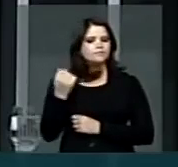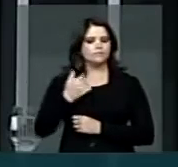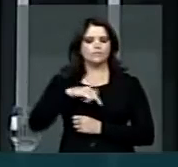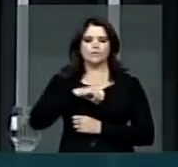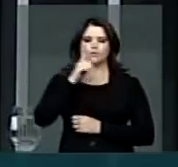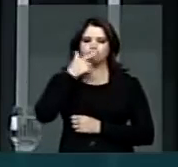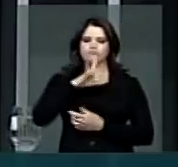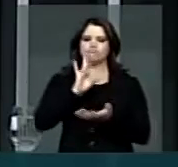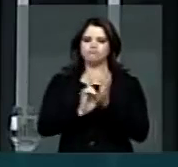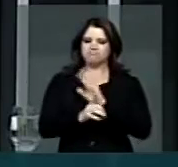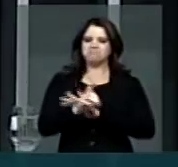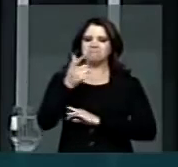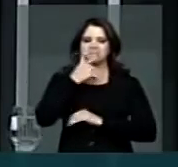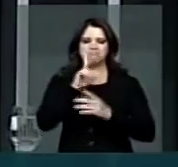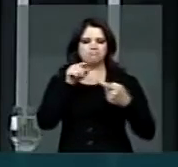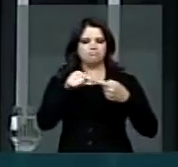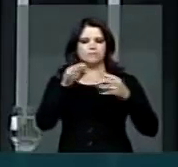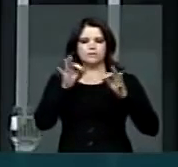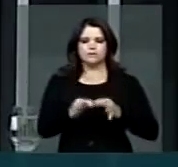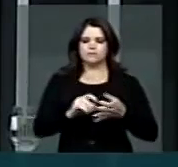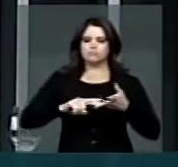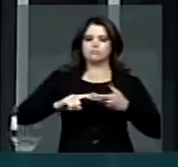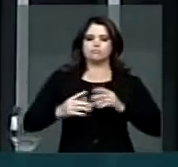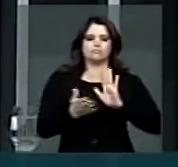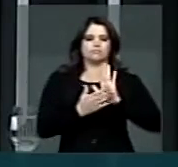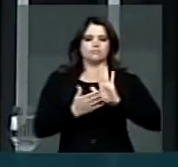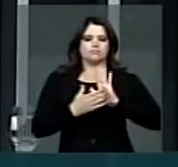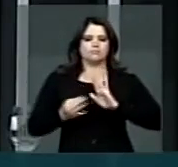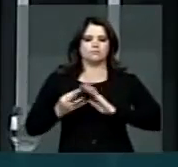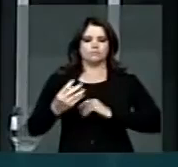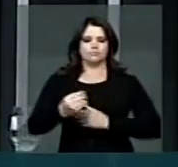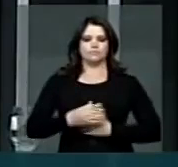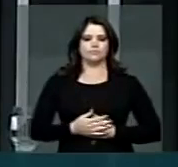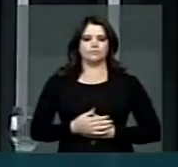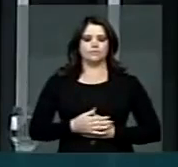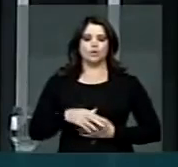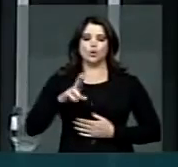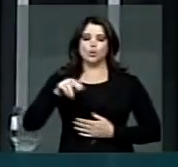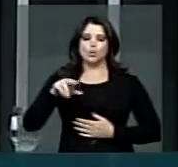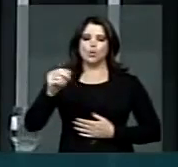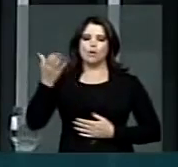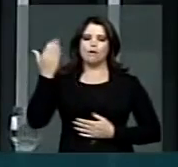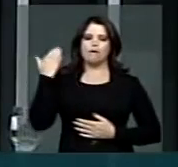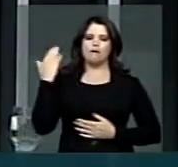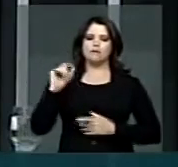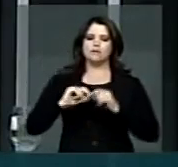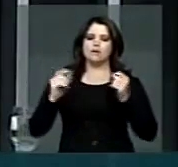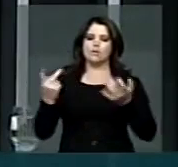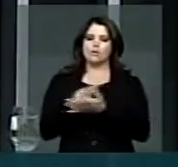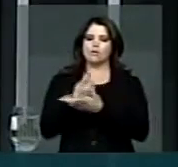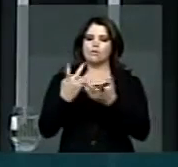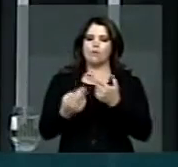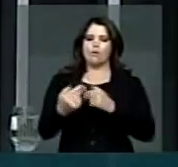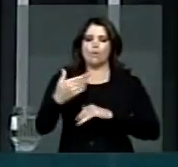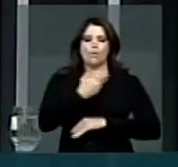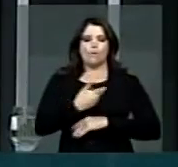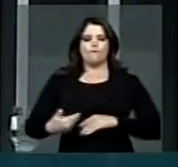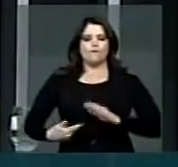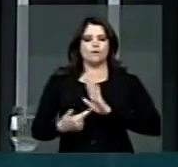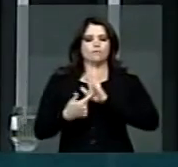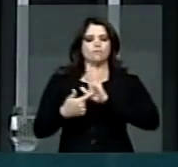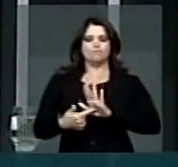honramos e temos honrados esta proposição. Nunca antes na história do país um governo demonstrou